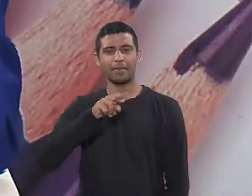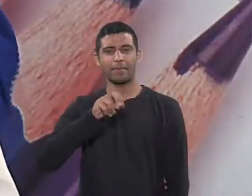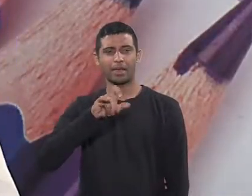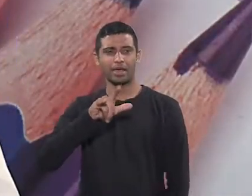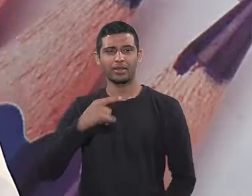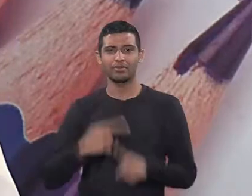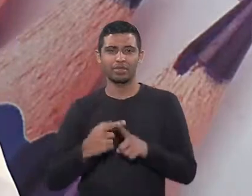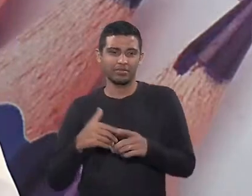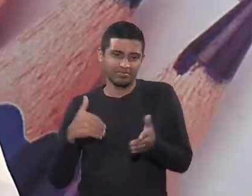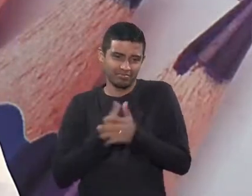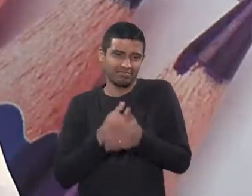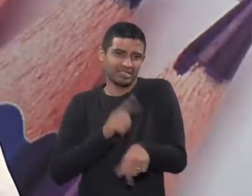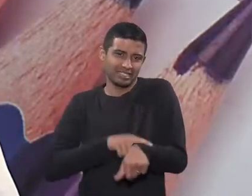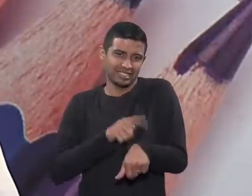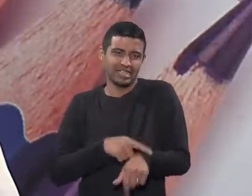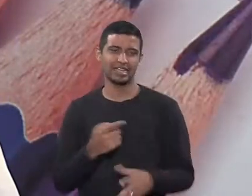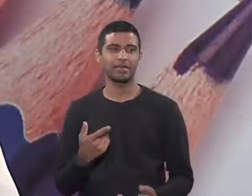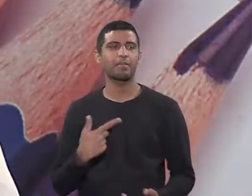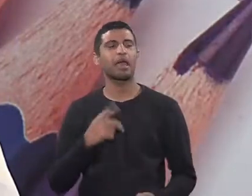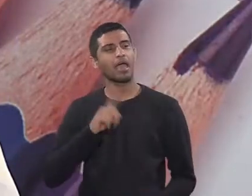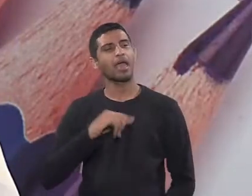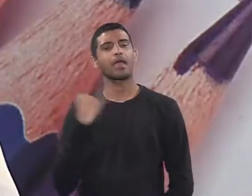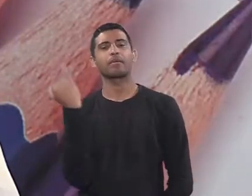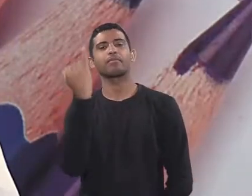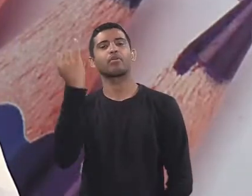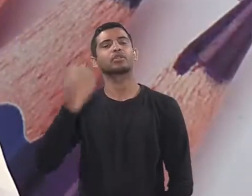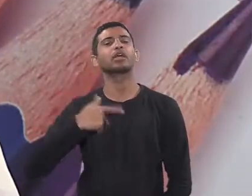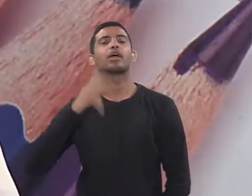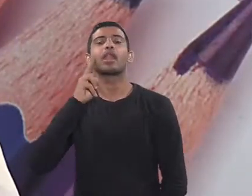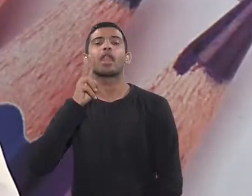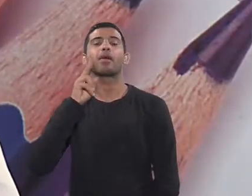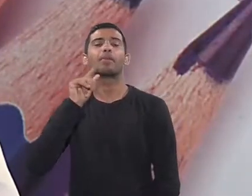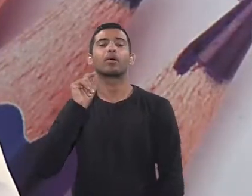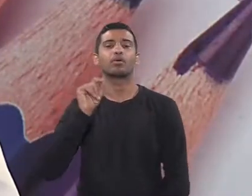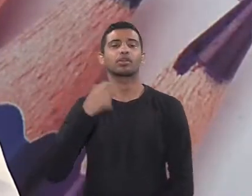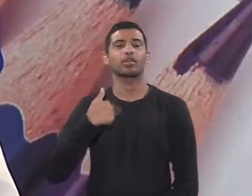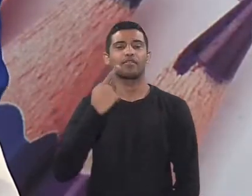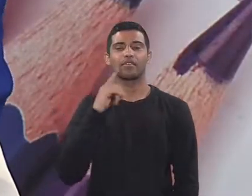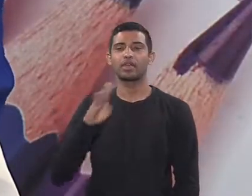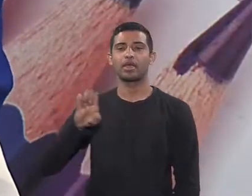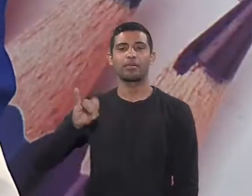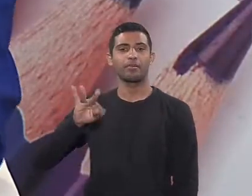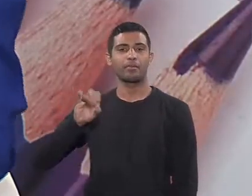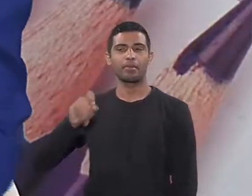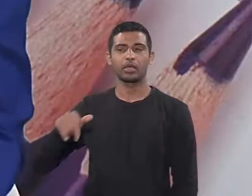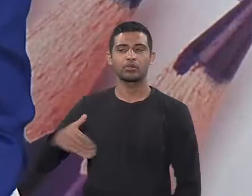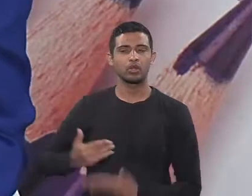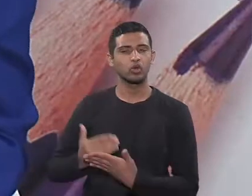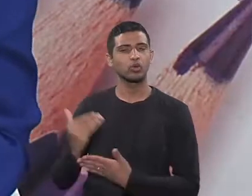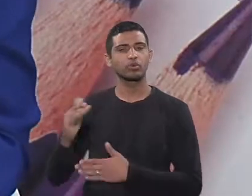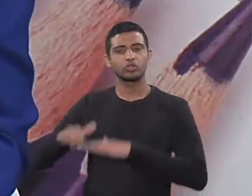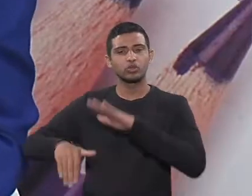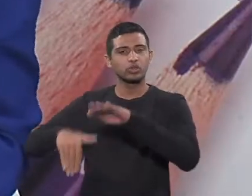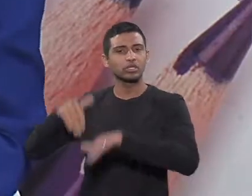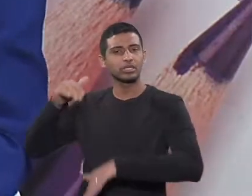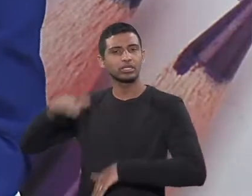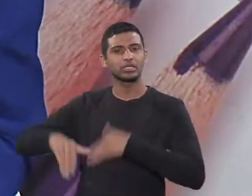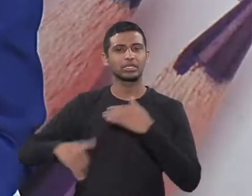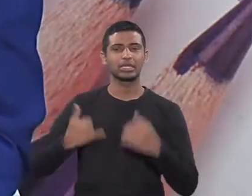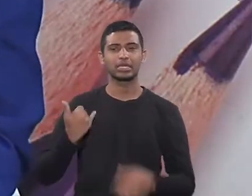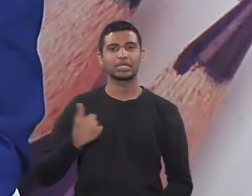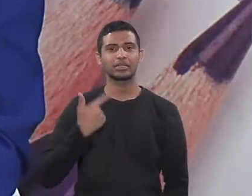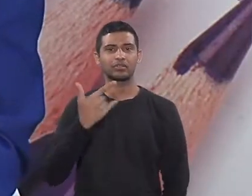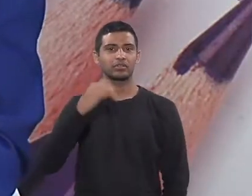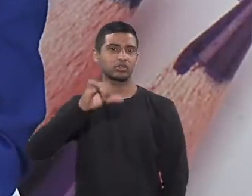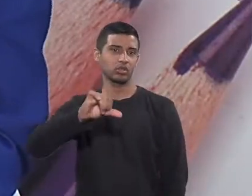com o tempo estourado, mas é importante, Marli falou, é importante lembrar que o Beto começou a nadar efetivamente com